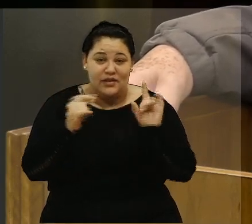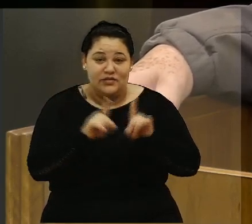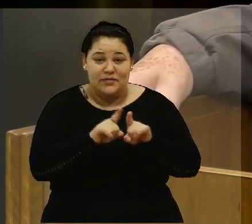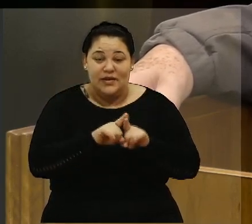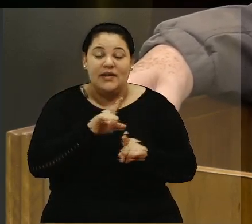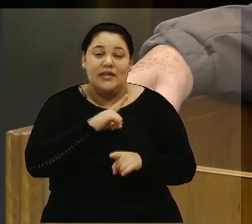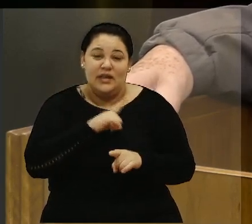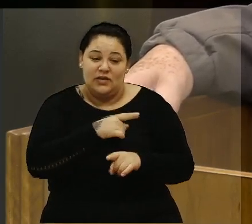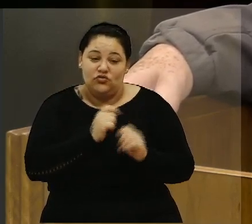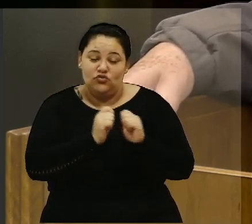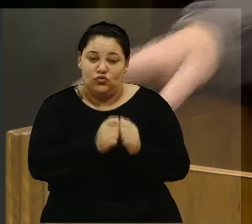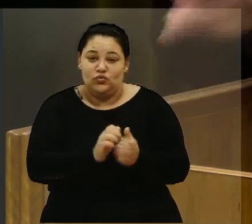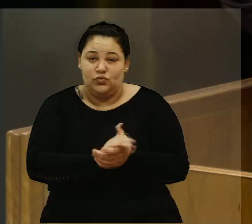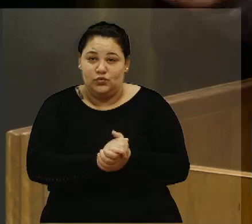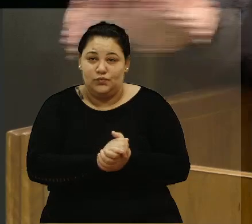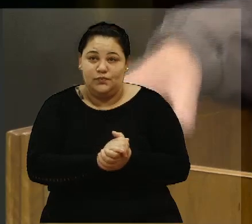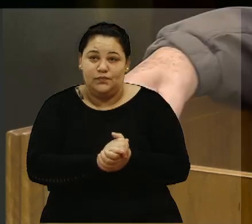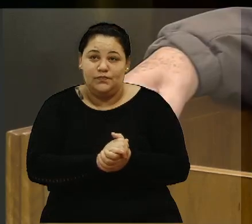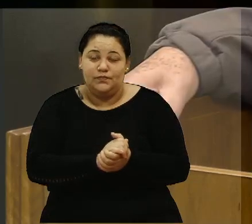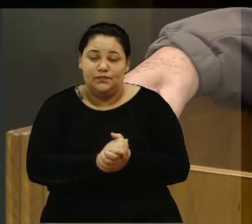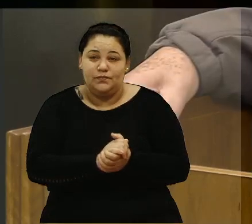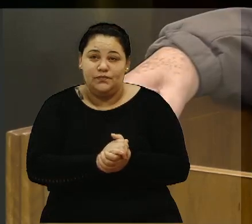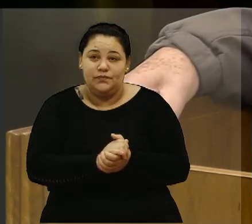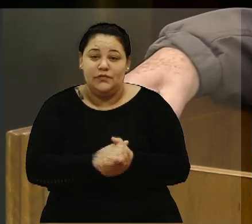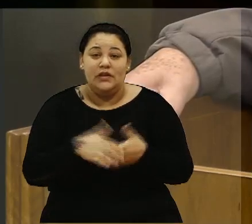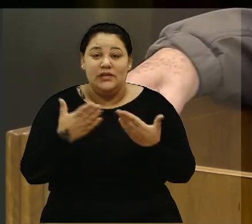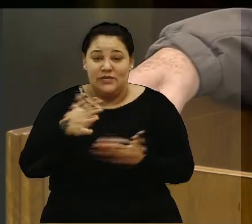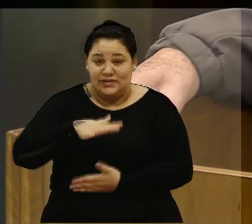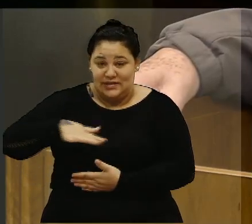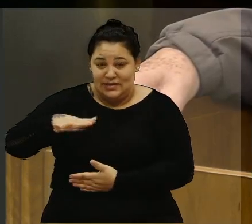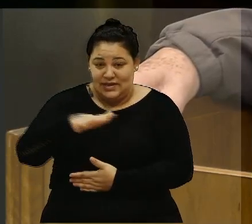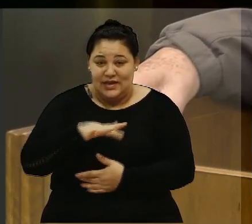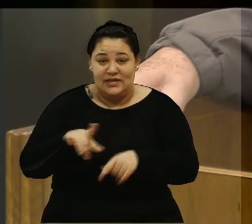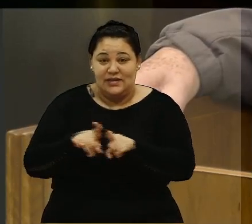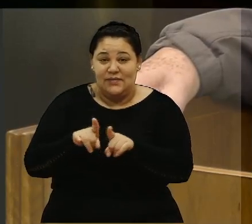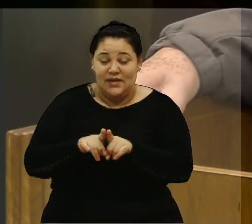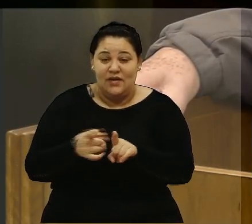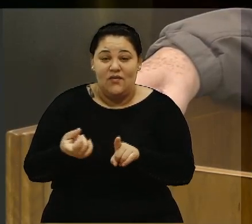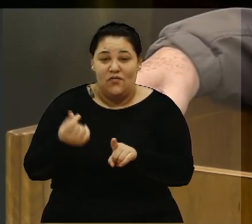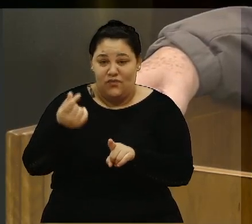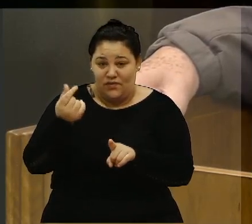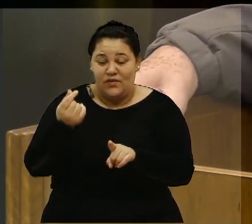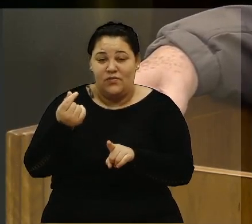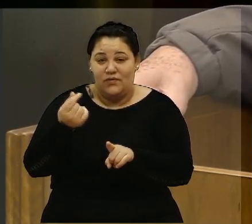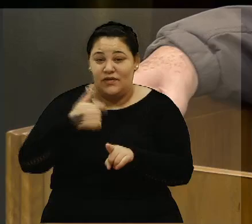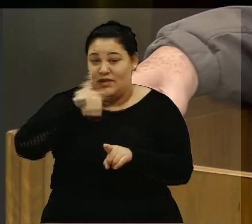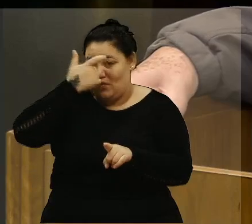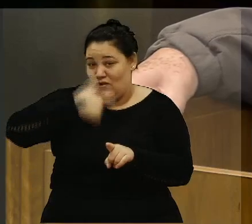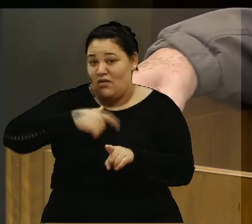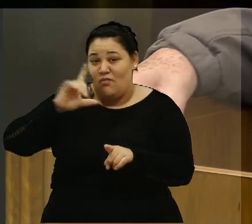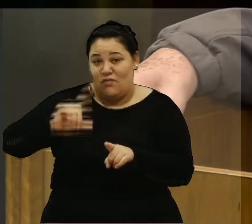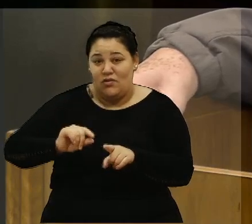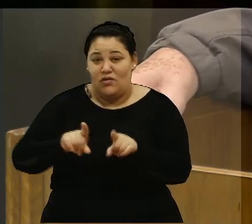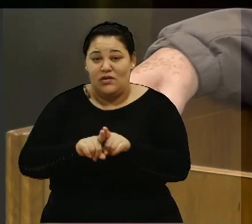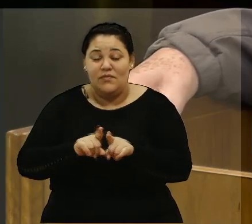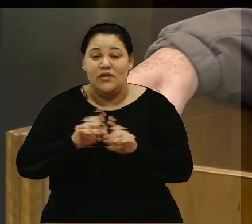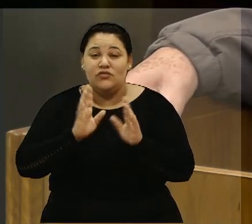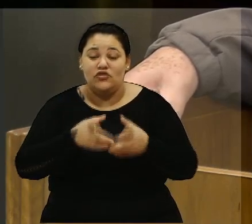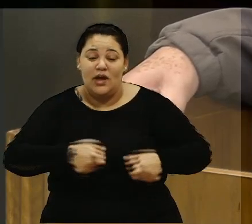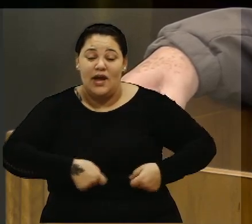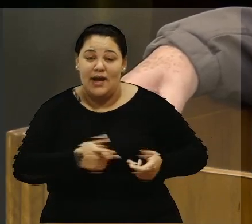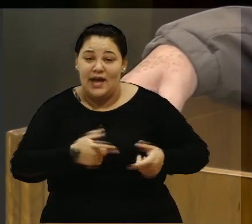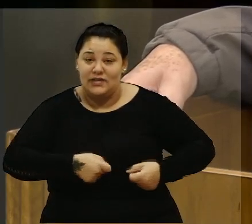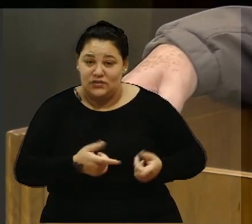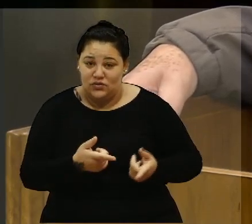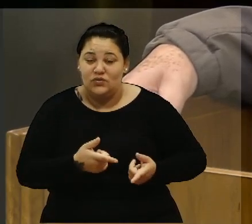ali, APPs e tal. Então, essas áreas viriam por um valor provavelmente menor do que se gastou na represa